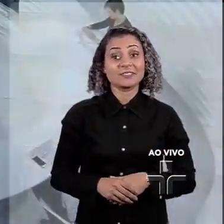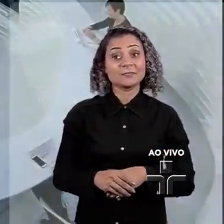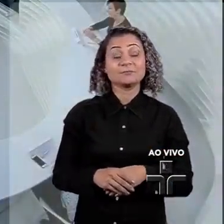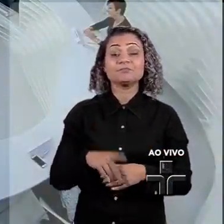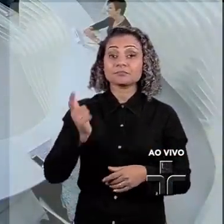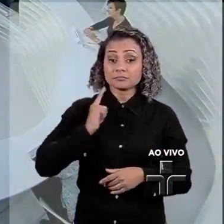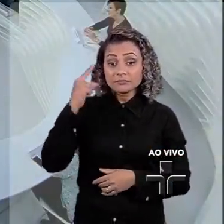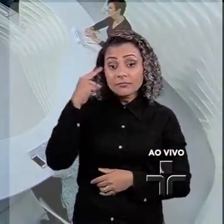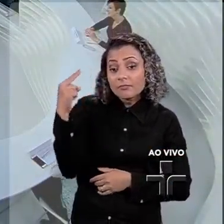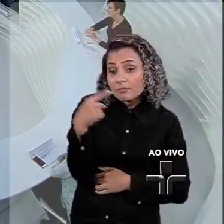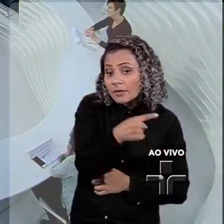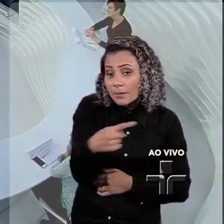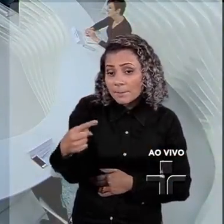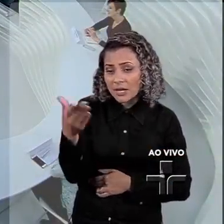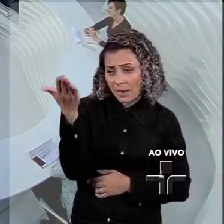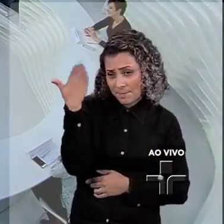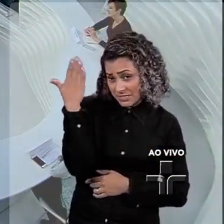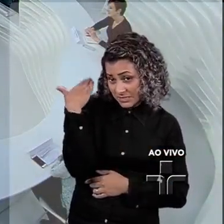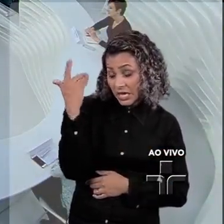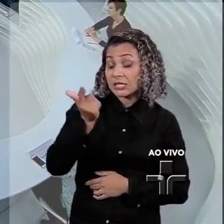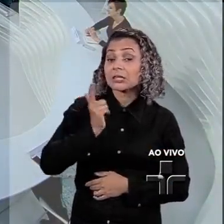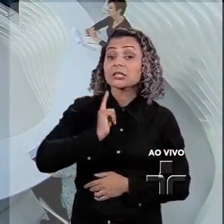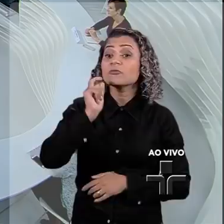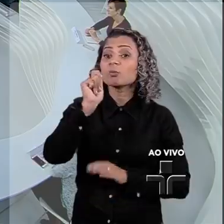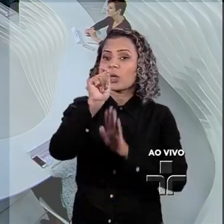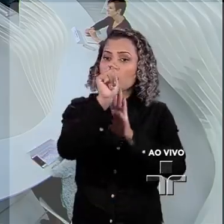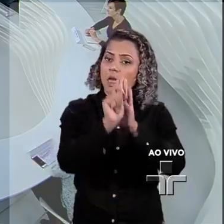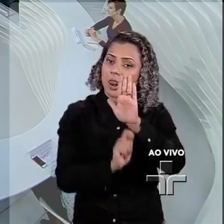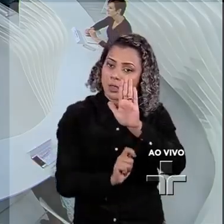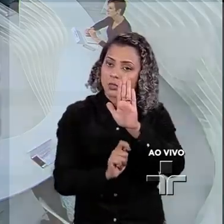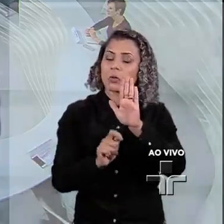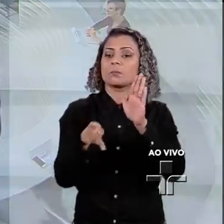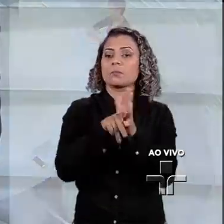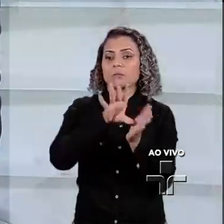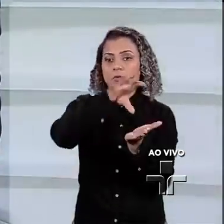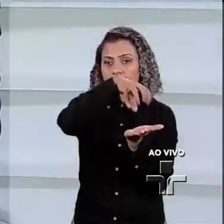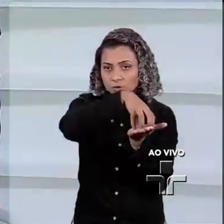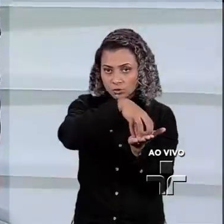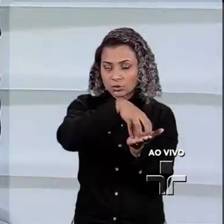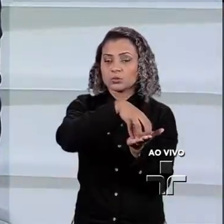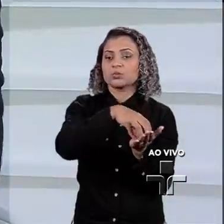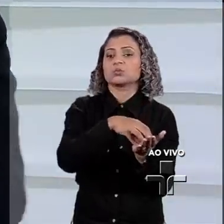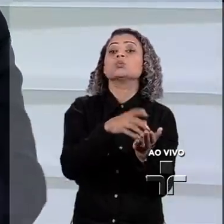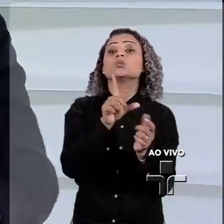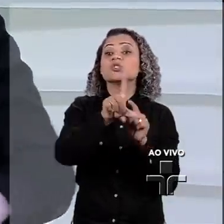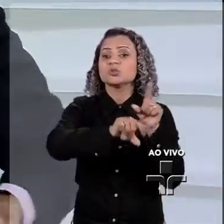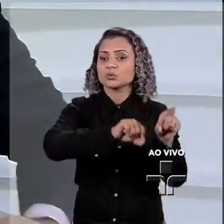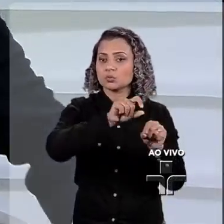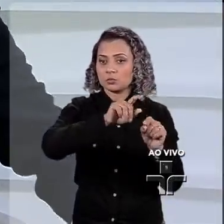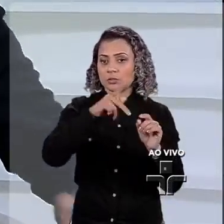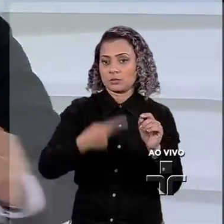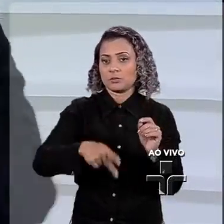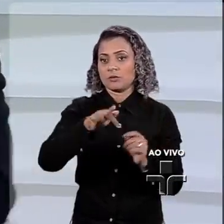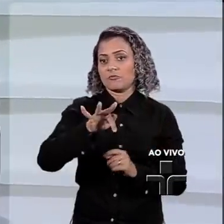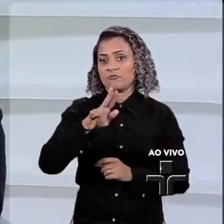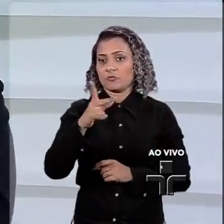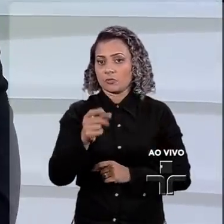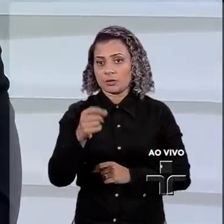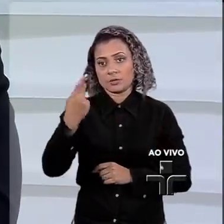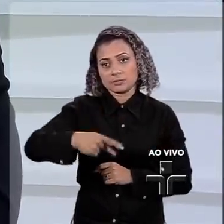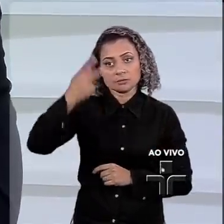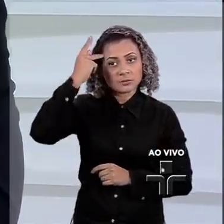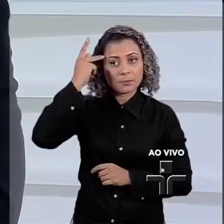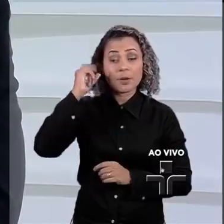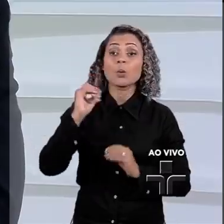saiu essa semana passada um relatório do Instituto Escolhas, aqui do INSPER, saiu na Folha de São Paulo, sobre o projeto